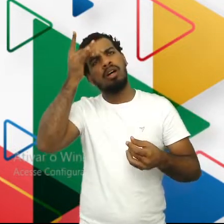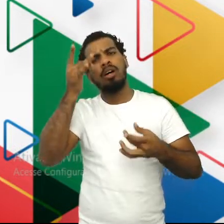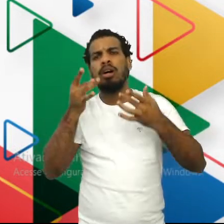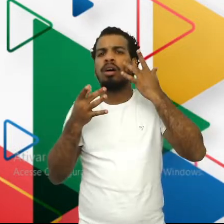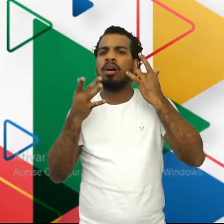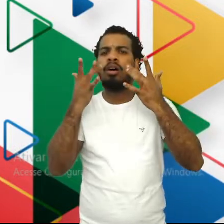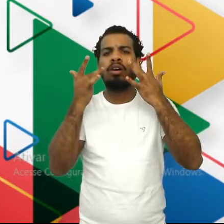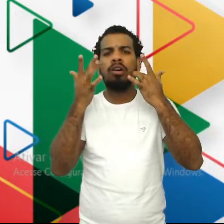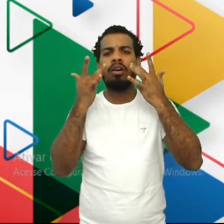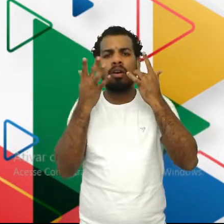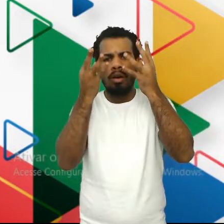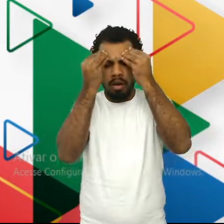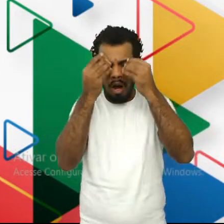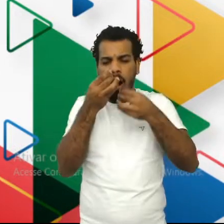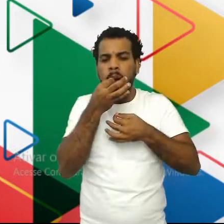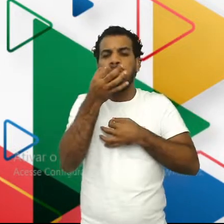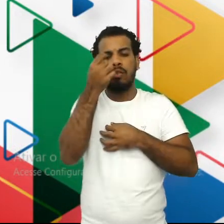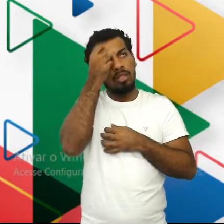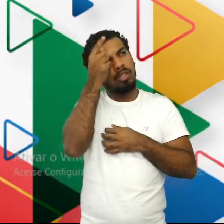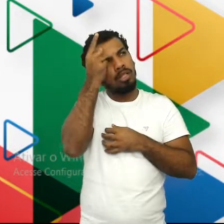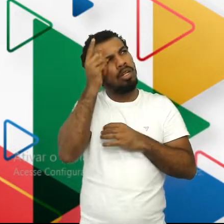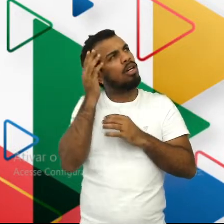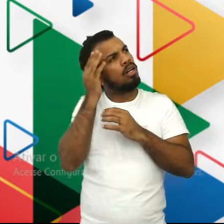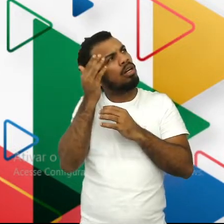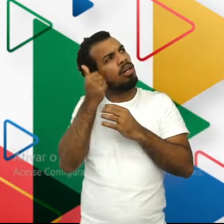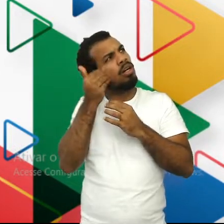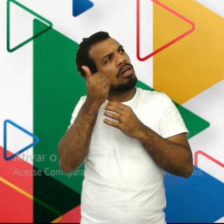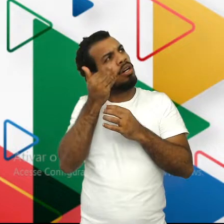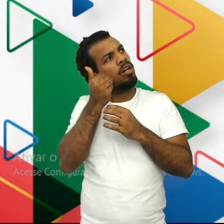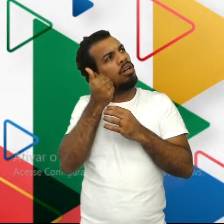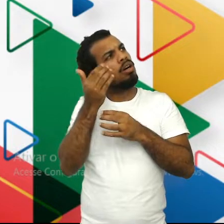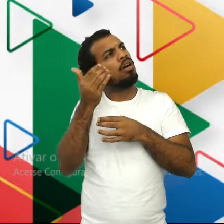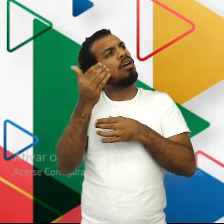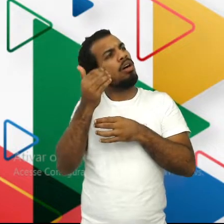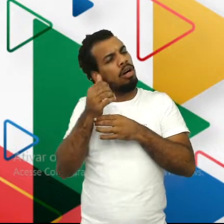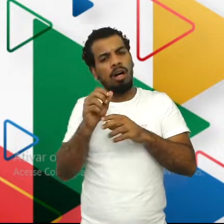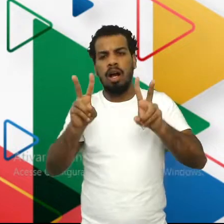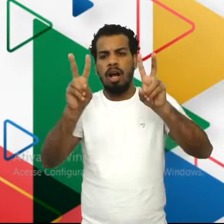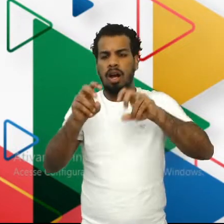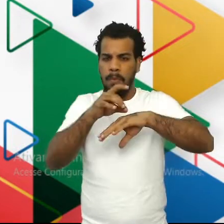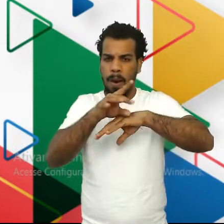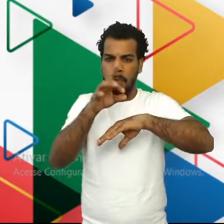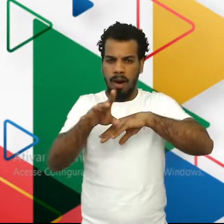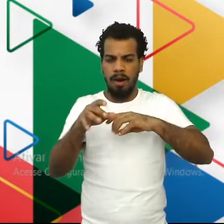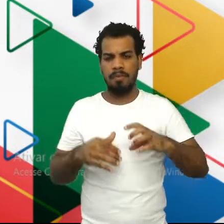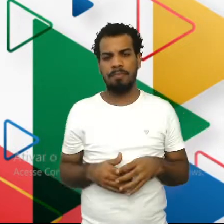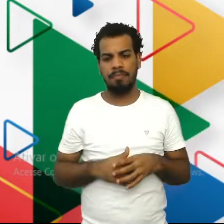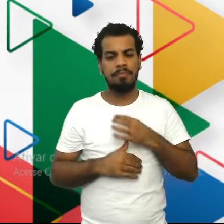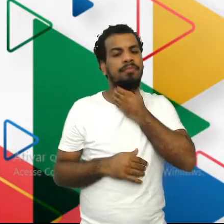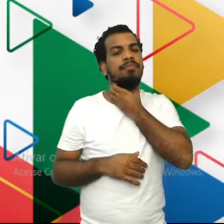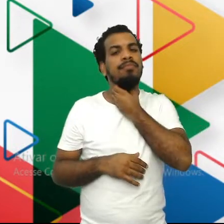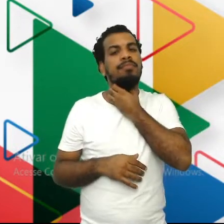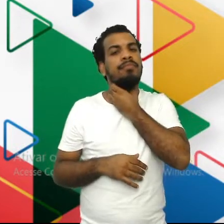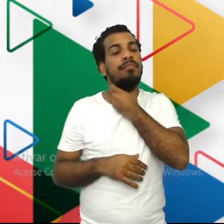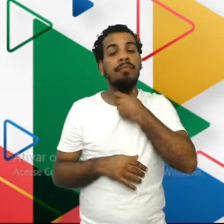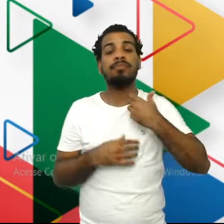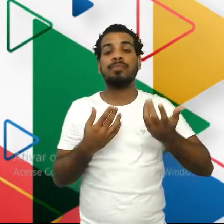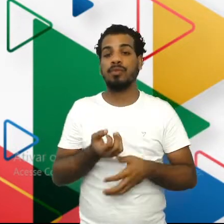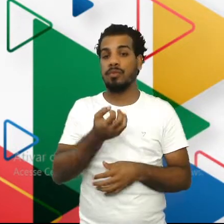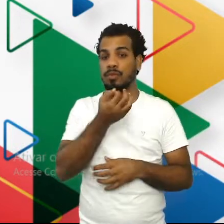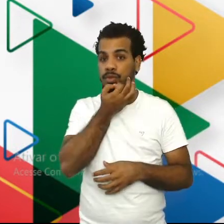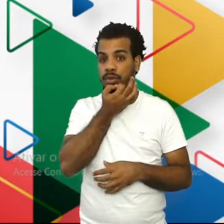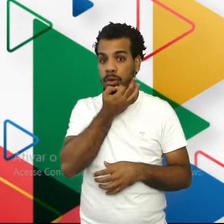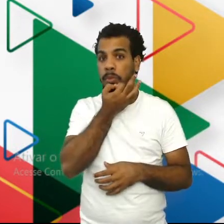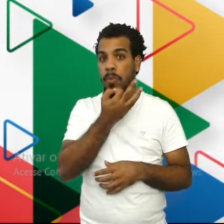da informação que aparece ali na TV, eu consigo ter uma opinião sobre o assunto, ou exprimir uma opinião sobre o